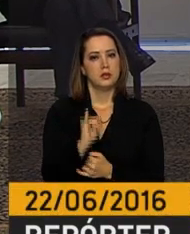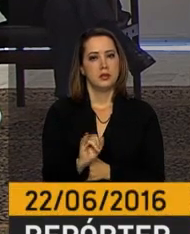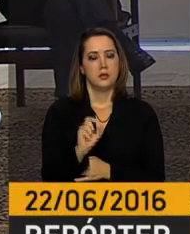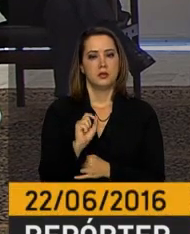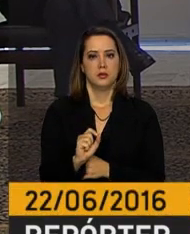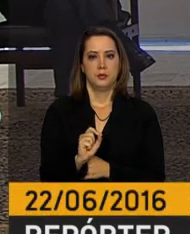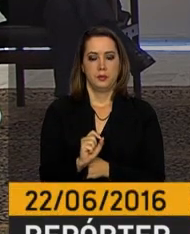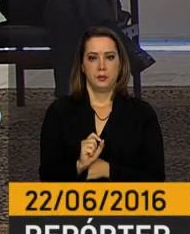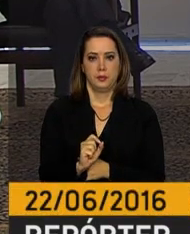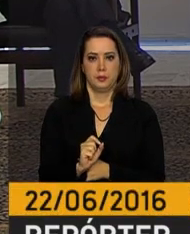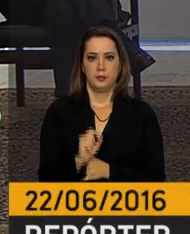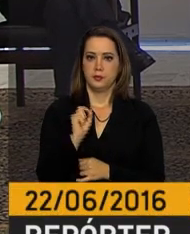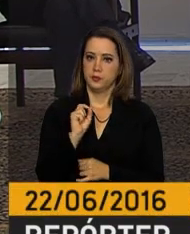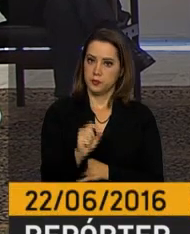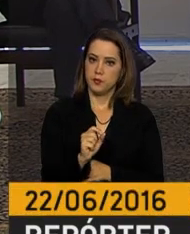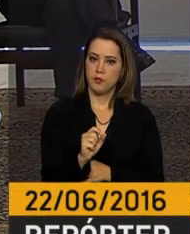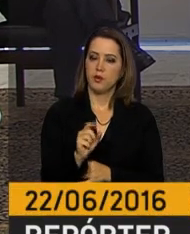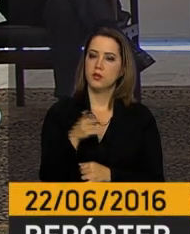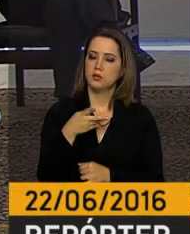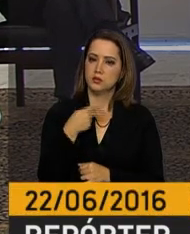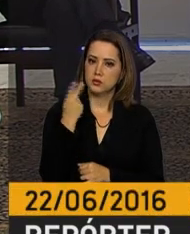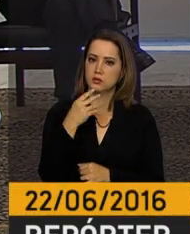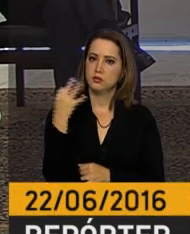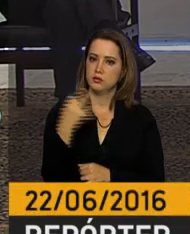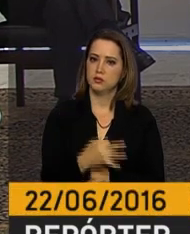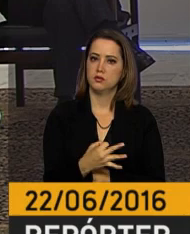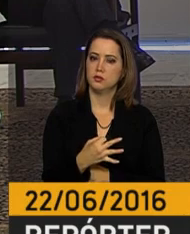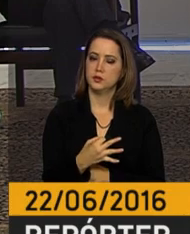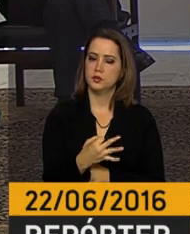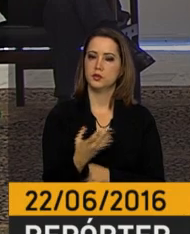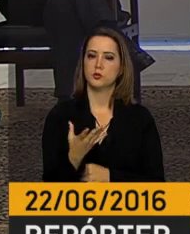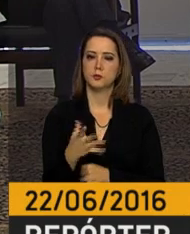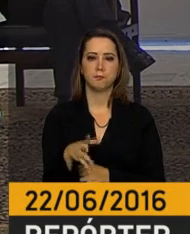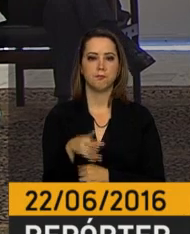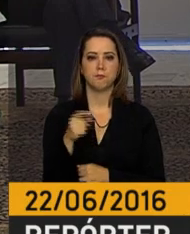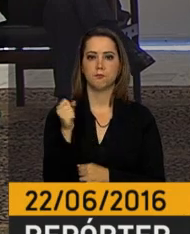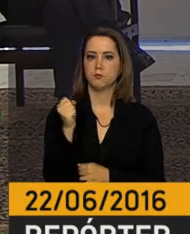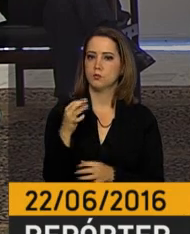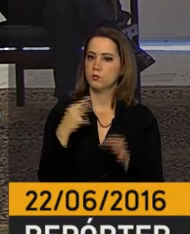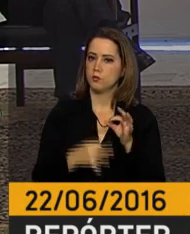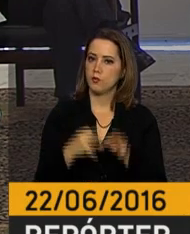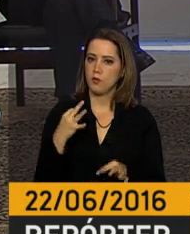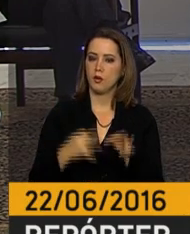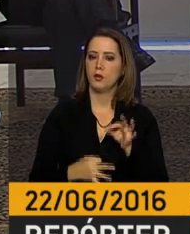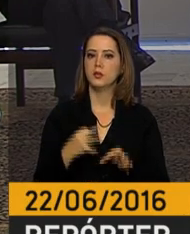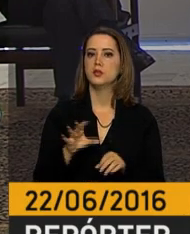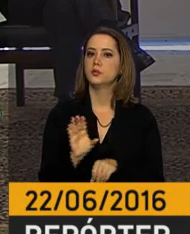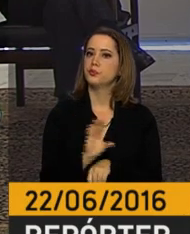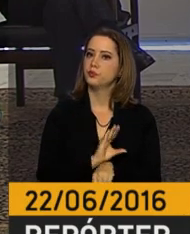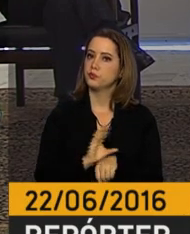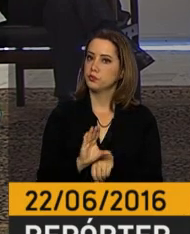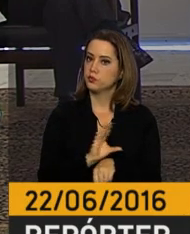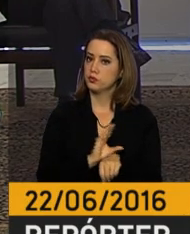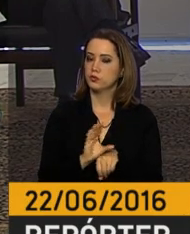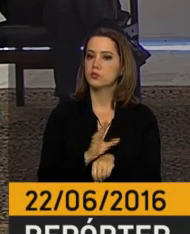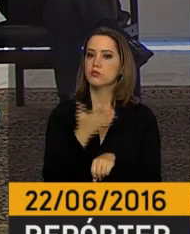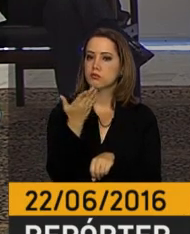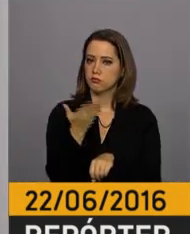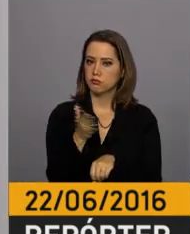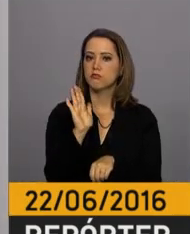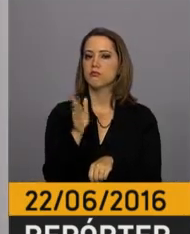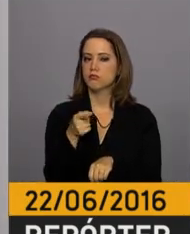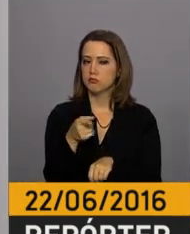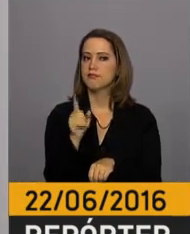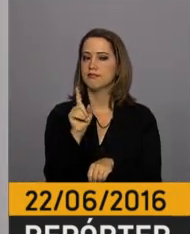com sua senso de oportunidade presença e inspiração jurídica também constitucional constitucionalista como o senhor